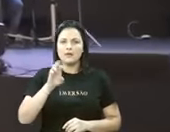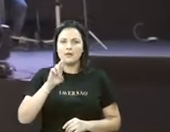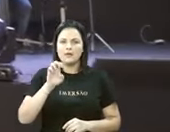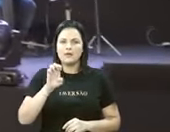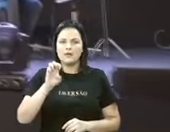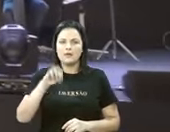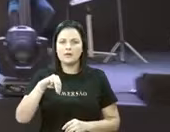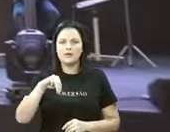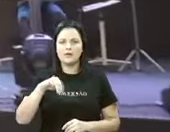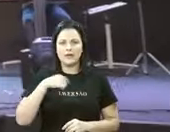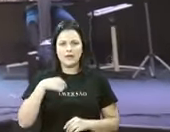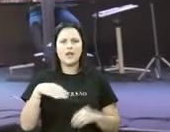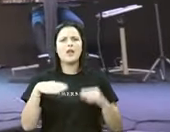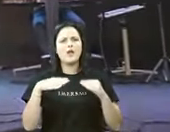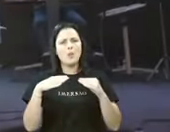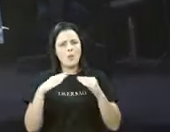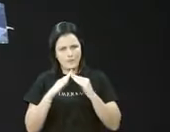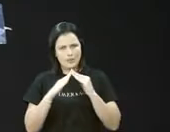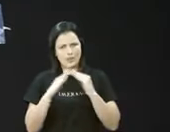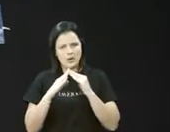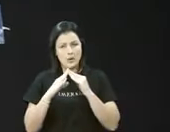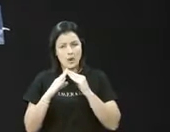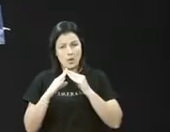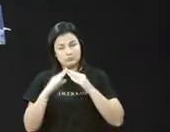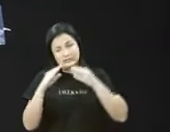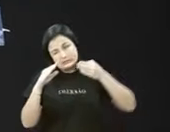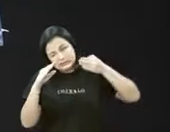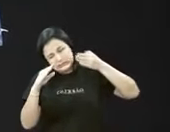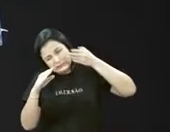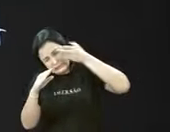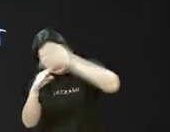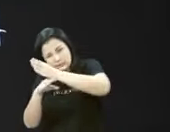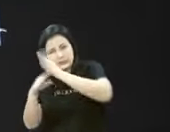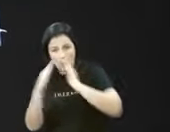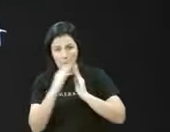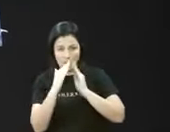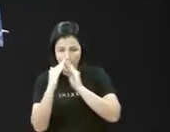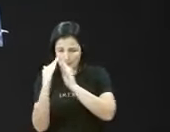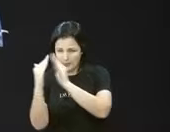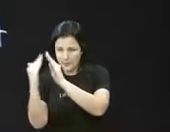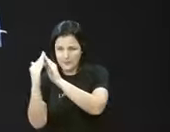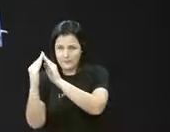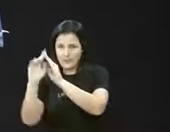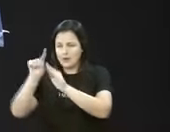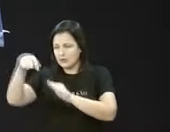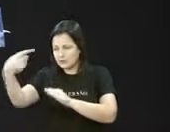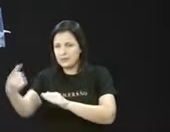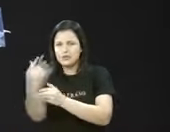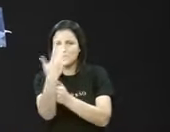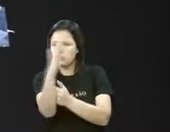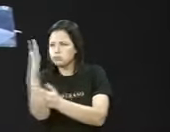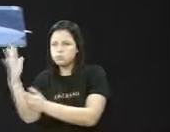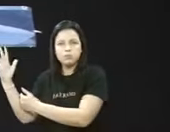Eu não moro em Xerém, eu moro no canto do Xerém. Depois da minha casa tem umas casinhas, umas casas, a cachoeira, uma mata,